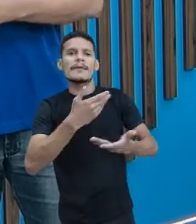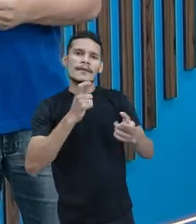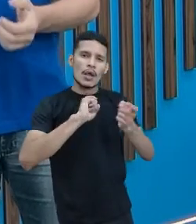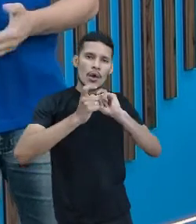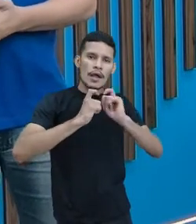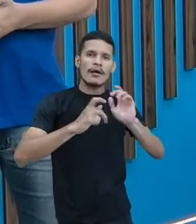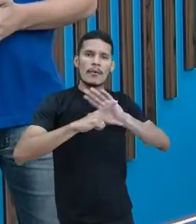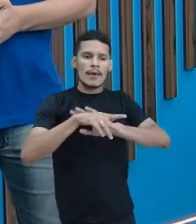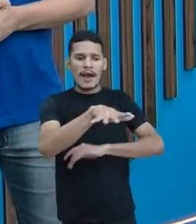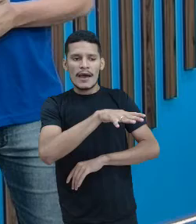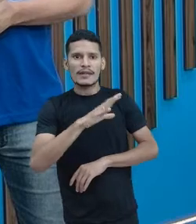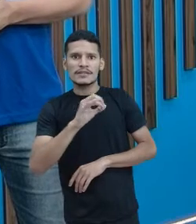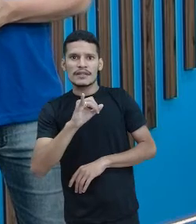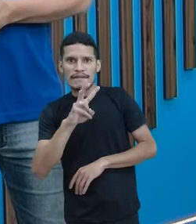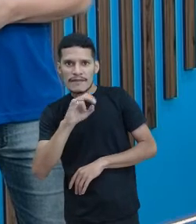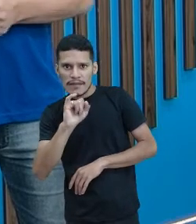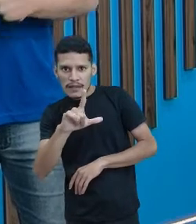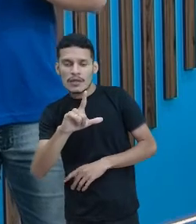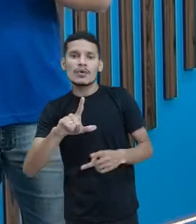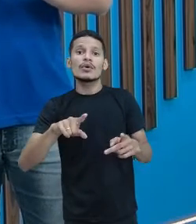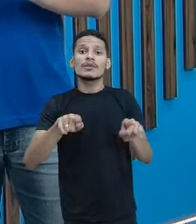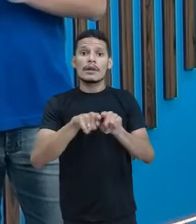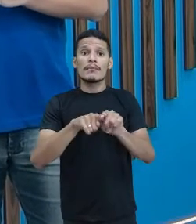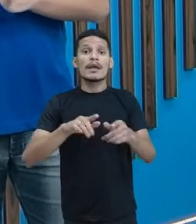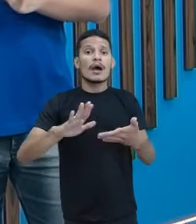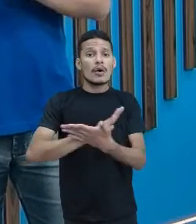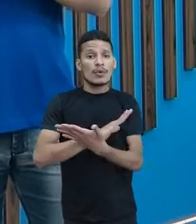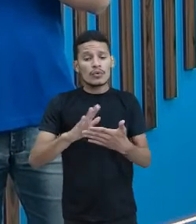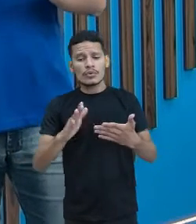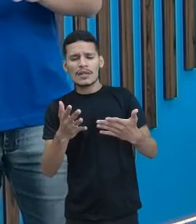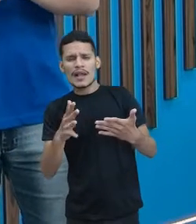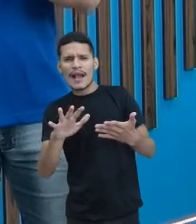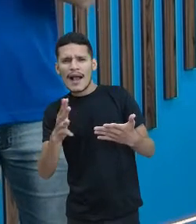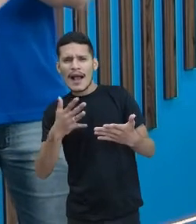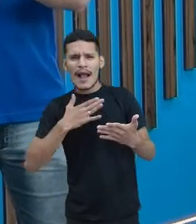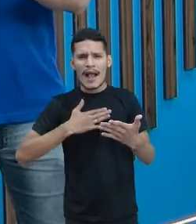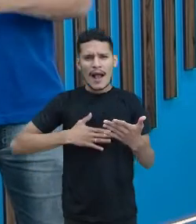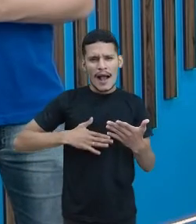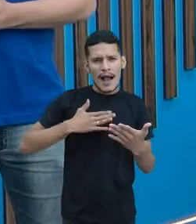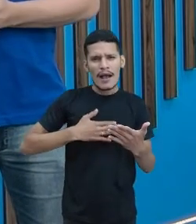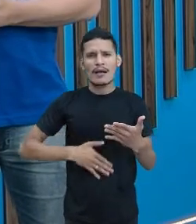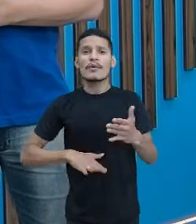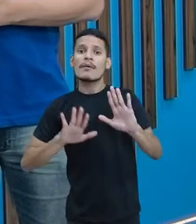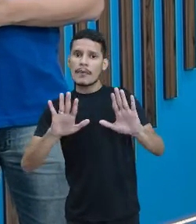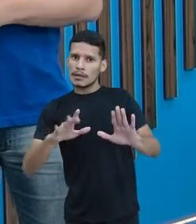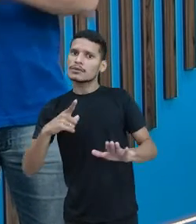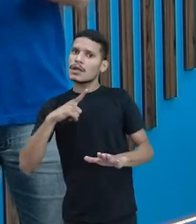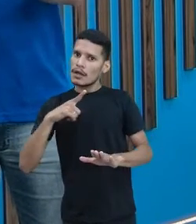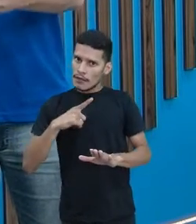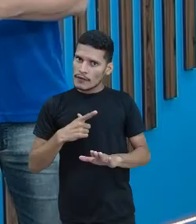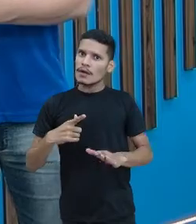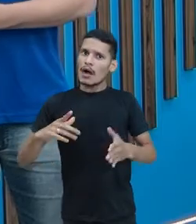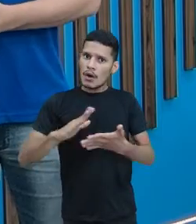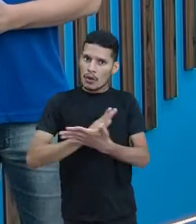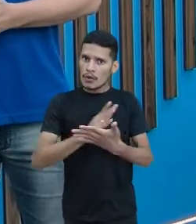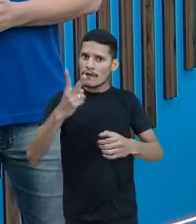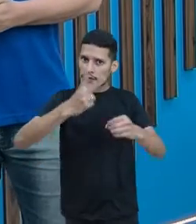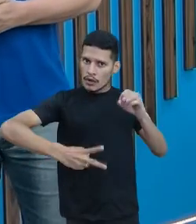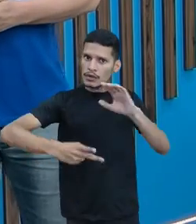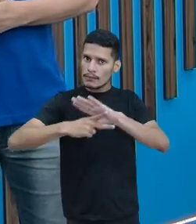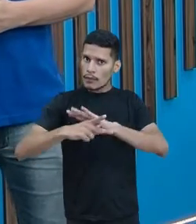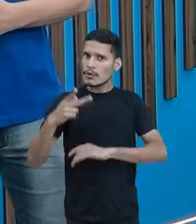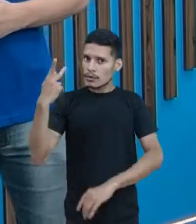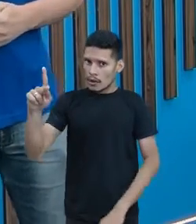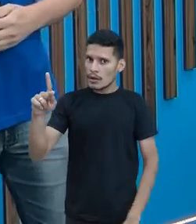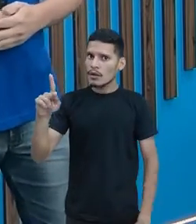com os setores civis, e alguns consideravam até um pouco mais moderado, enfim, mas muitos crimes foram praticados durante o governo